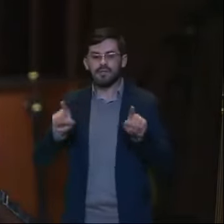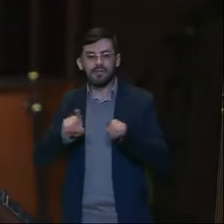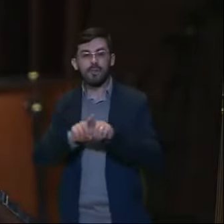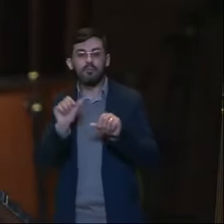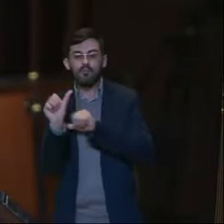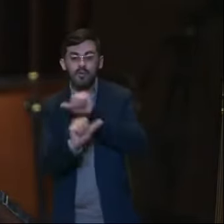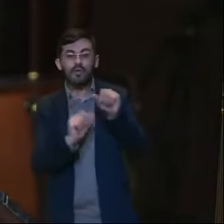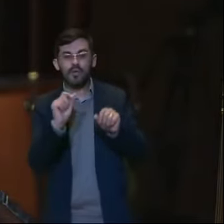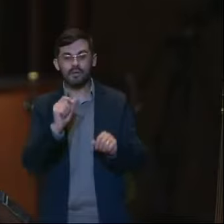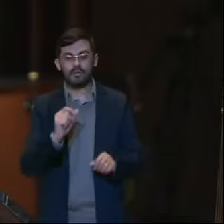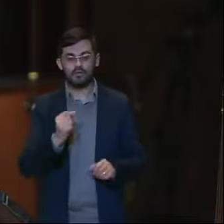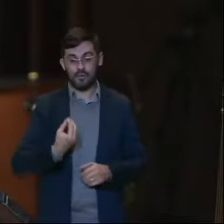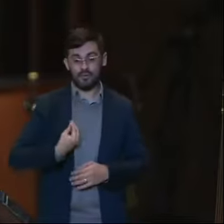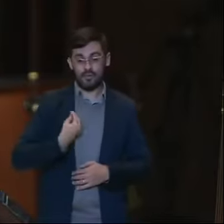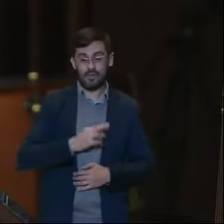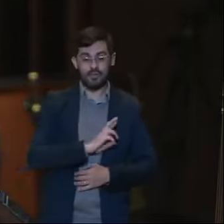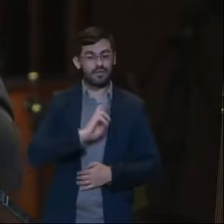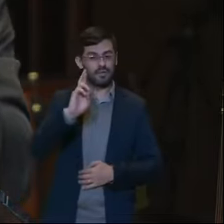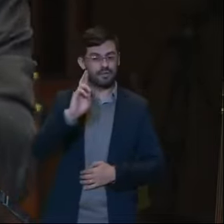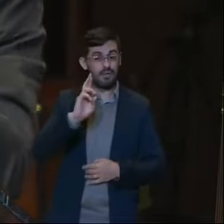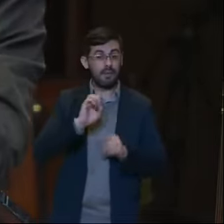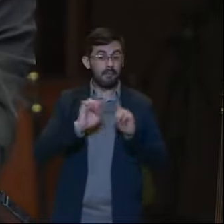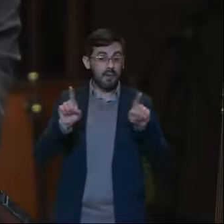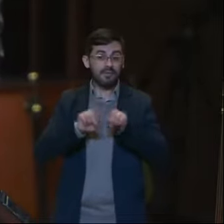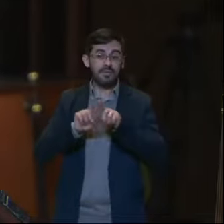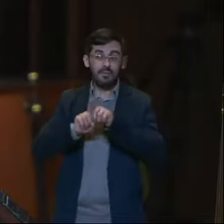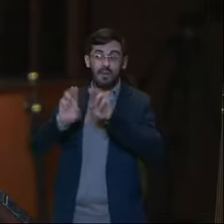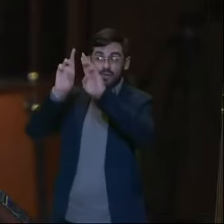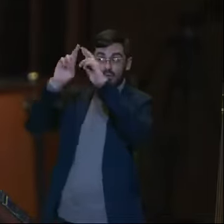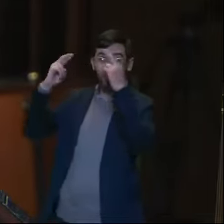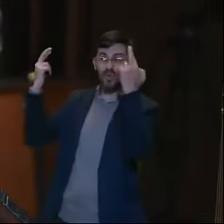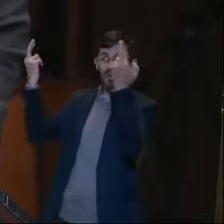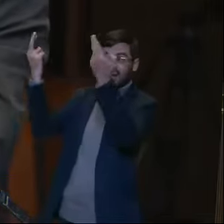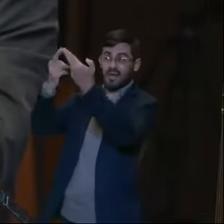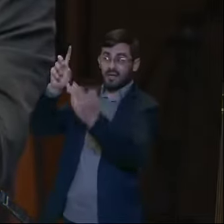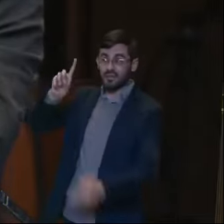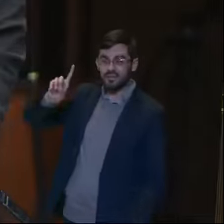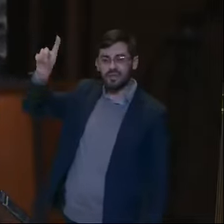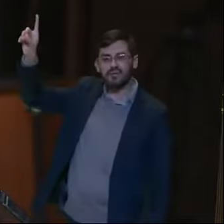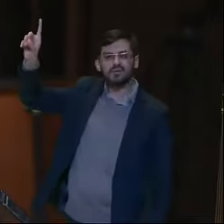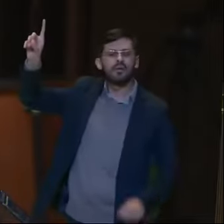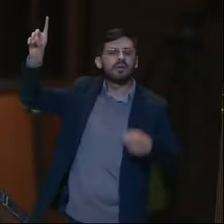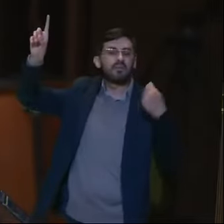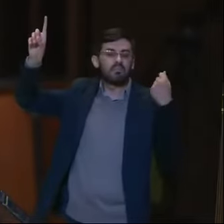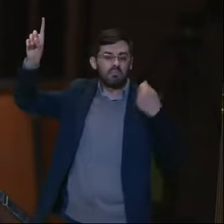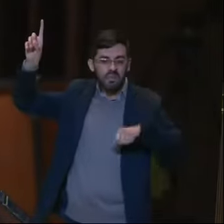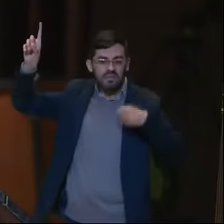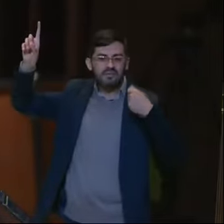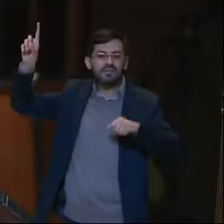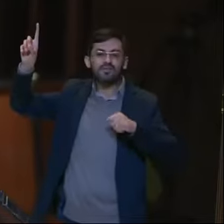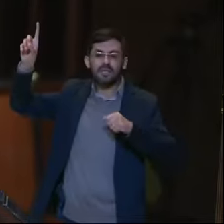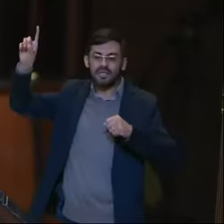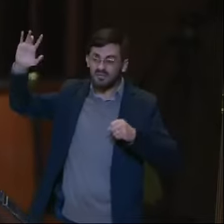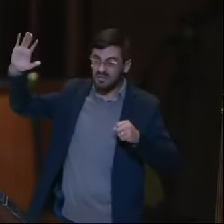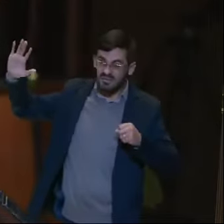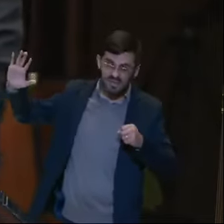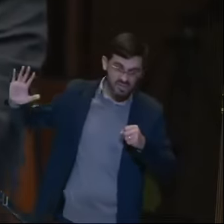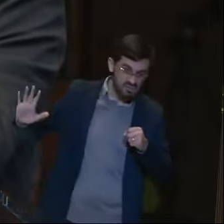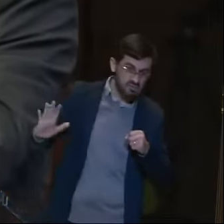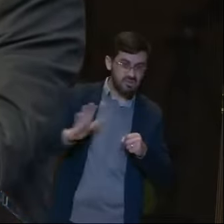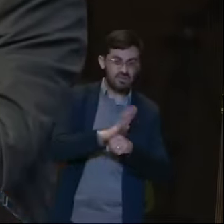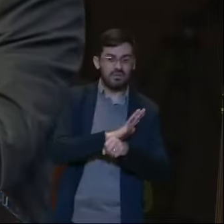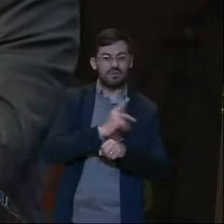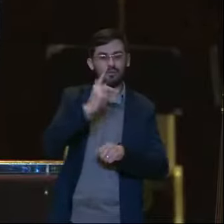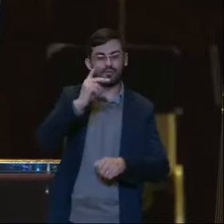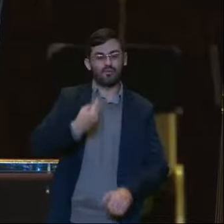da sua vida. Significa que o reino de Deus, ele deve invadir e ele deve fazer parte de cada esfera da sua